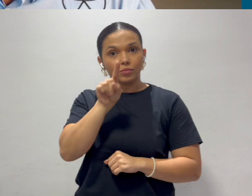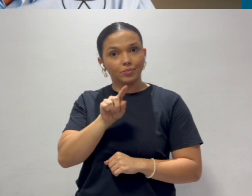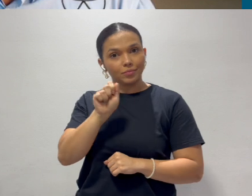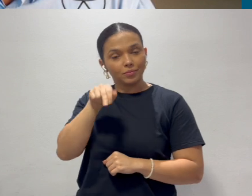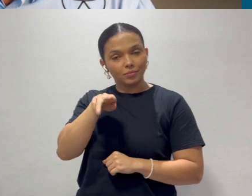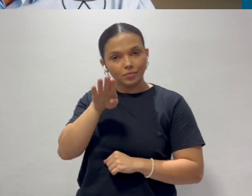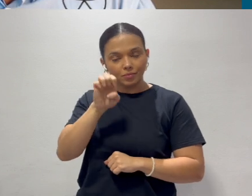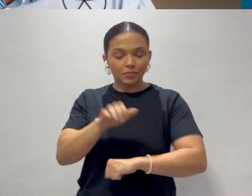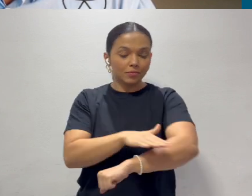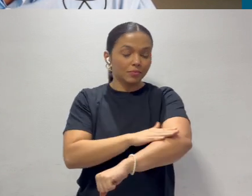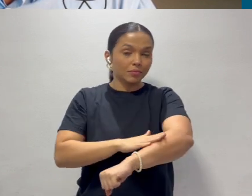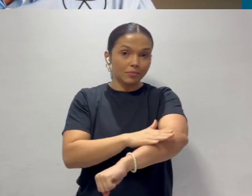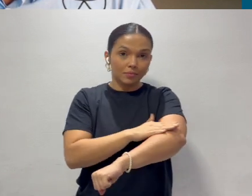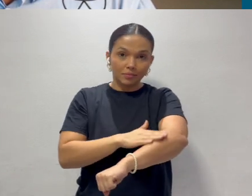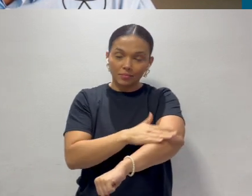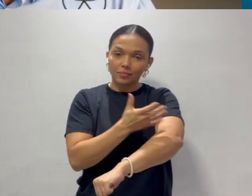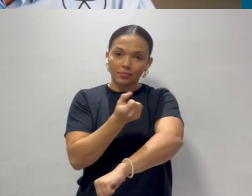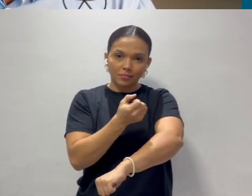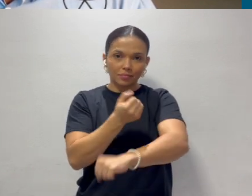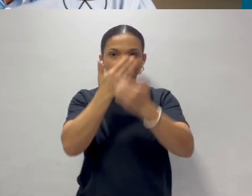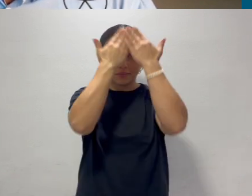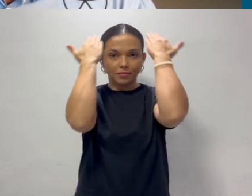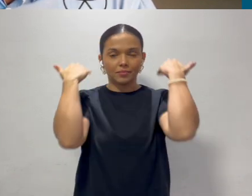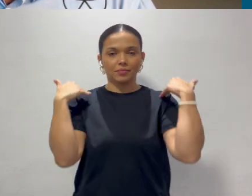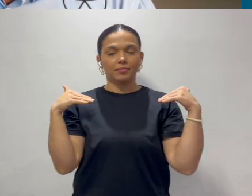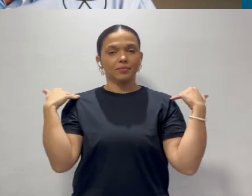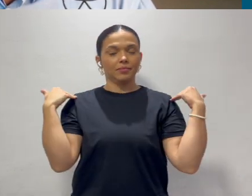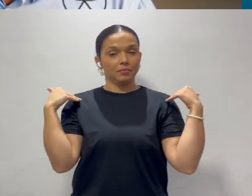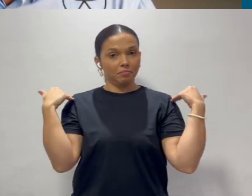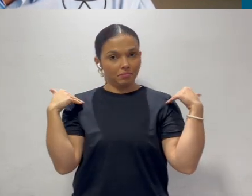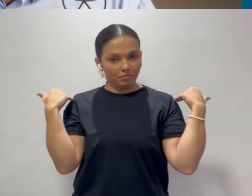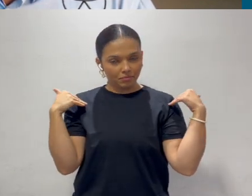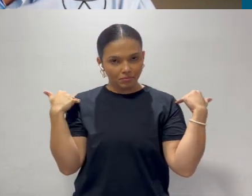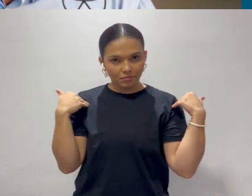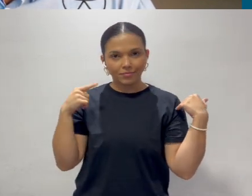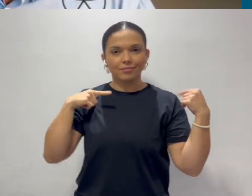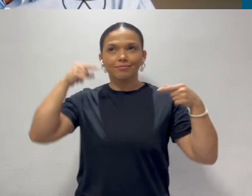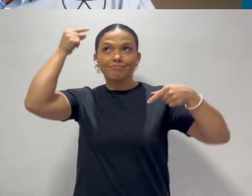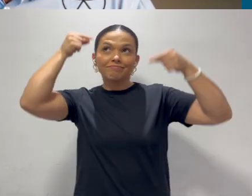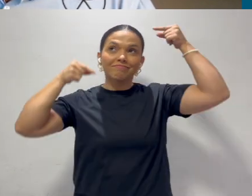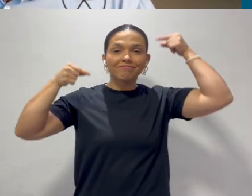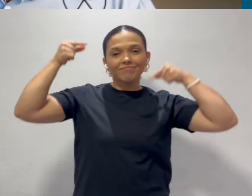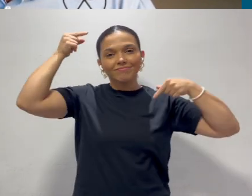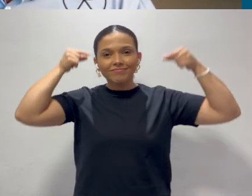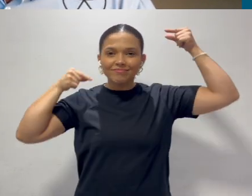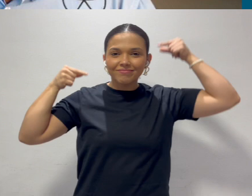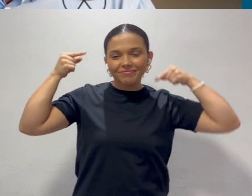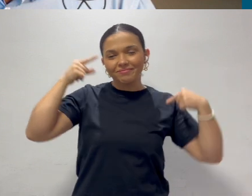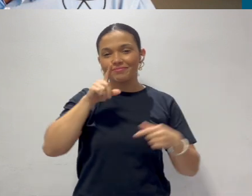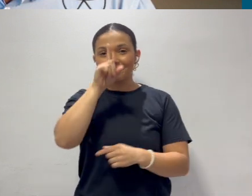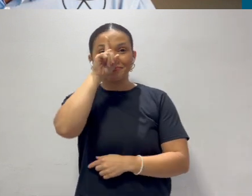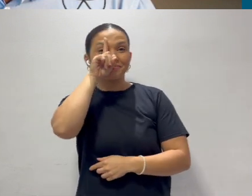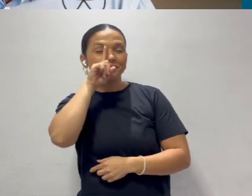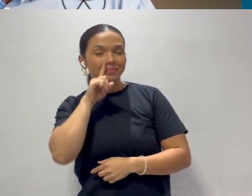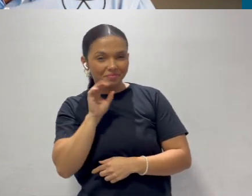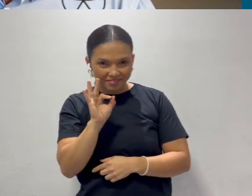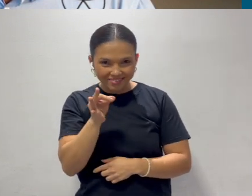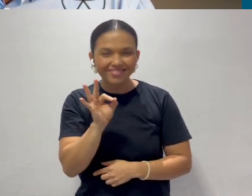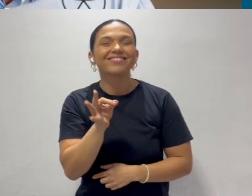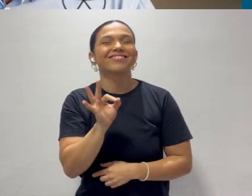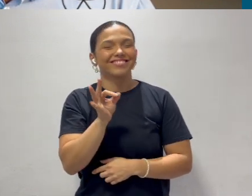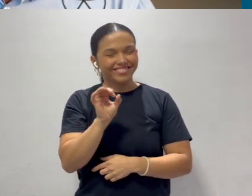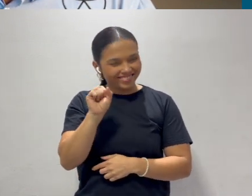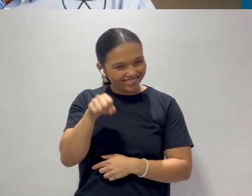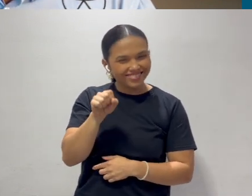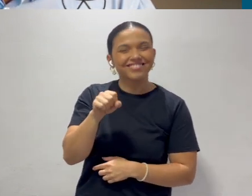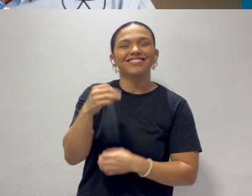Maia é uma mulher de pele clara, cabelos abaixo do ombro, com mechas, cabelos aloirados, é